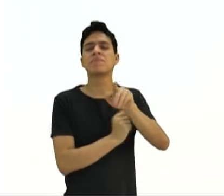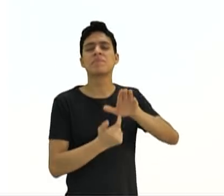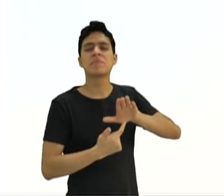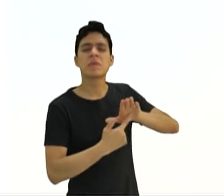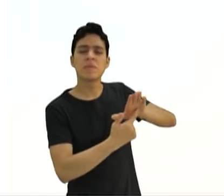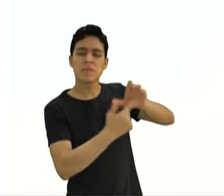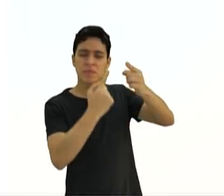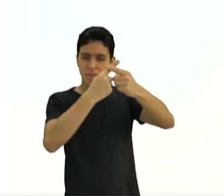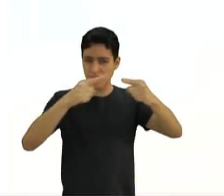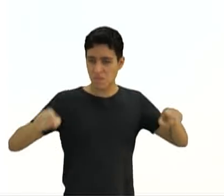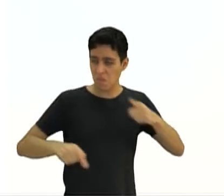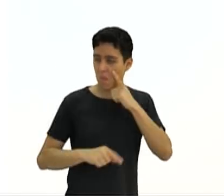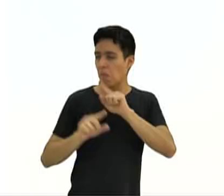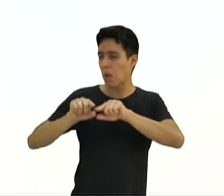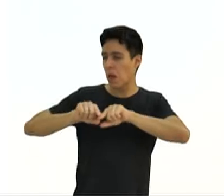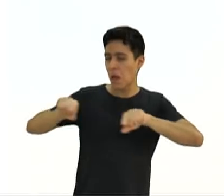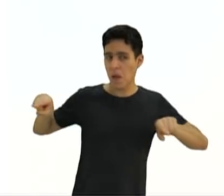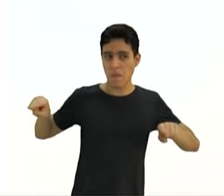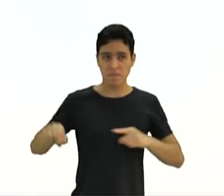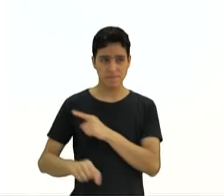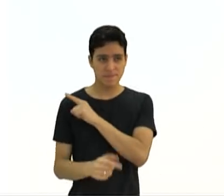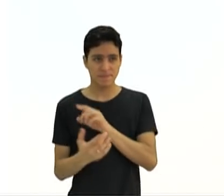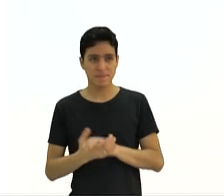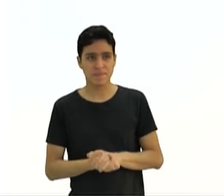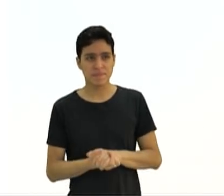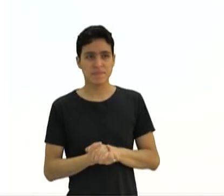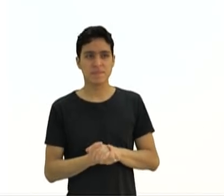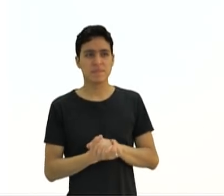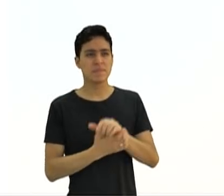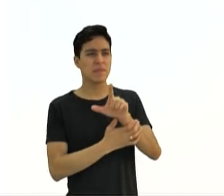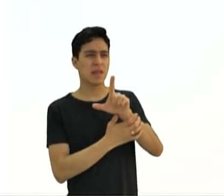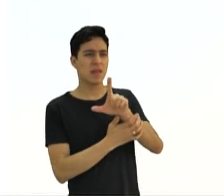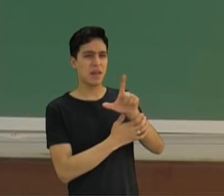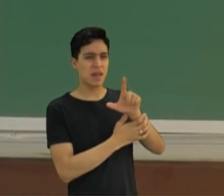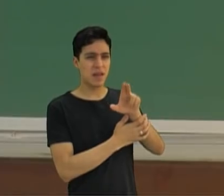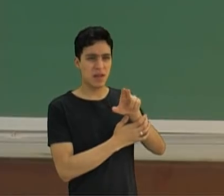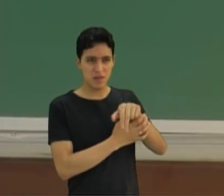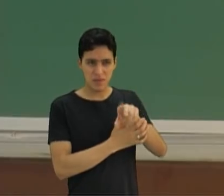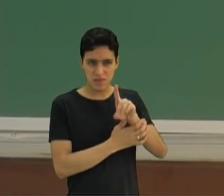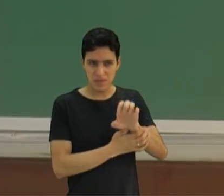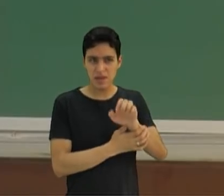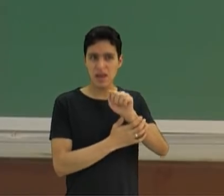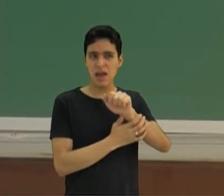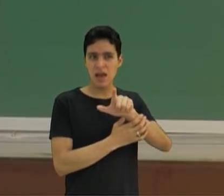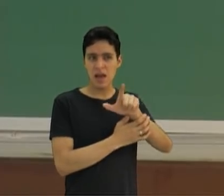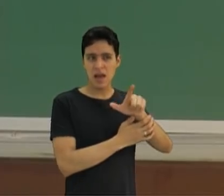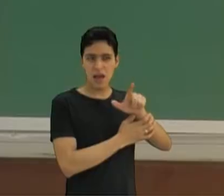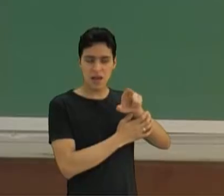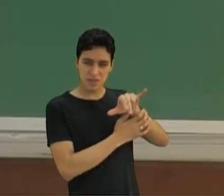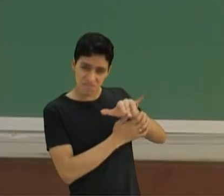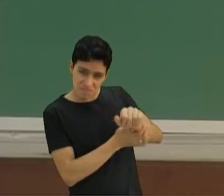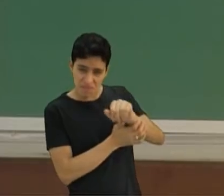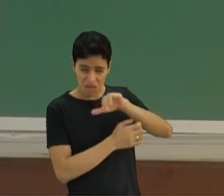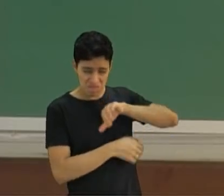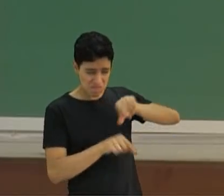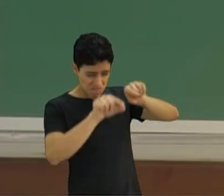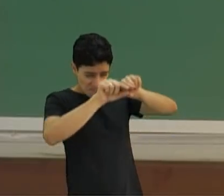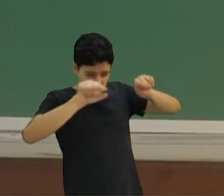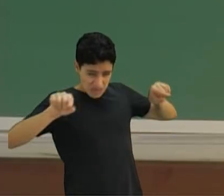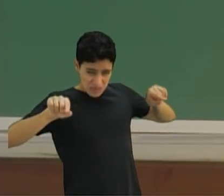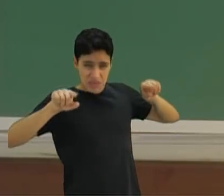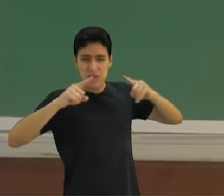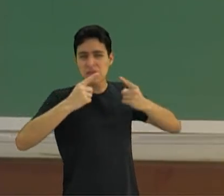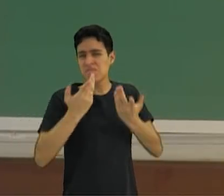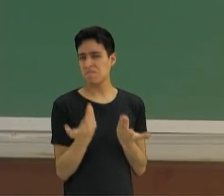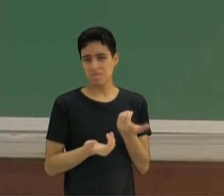Alundê Aluyá. Observando o título dessa música, será que ela está em português? Eu não